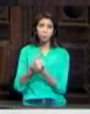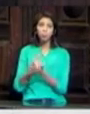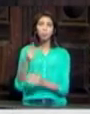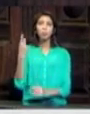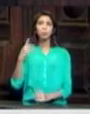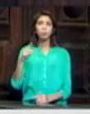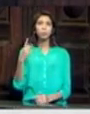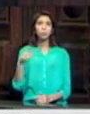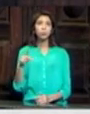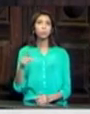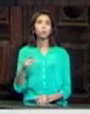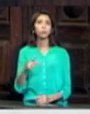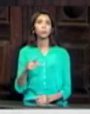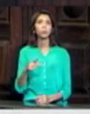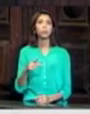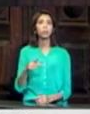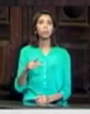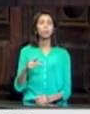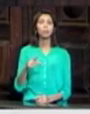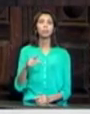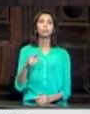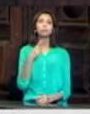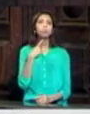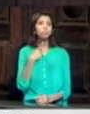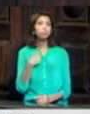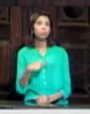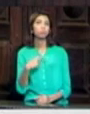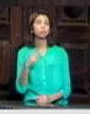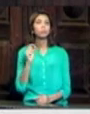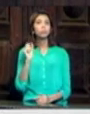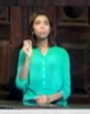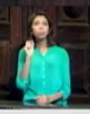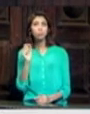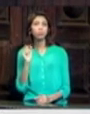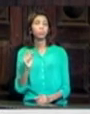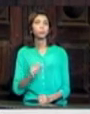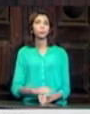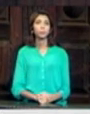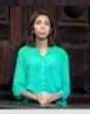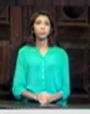sua presteza em determinar